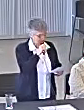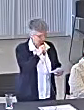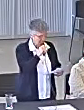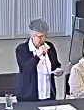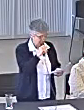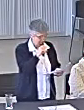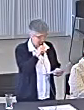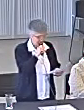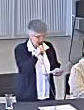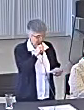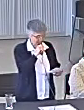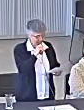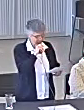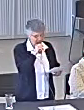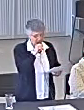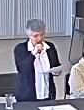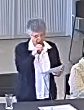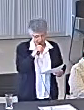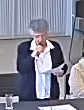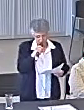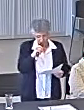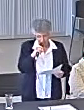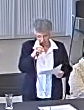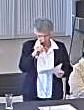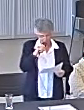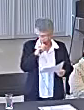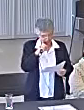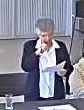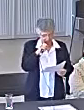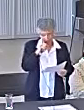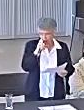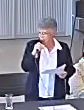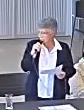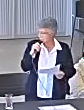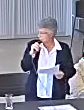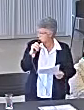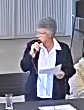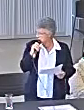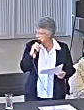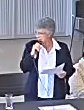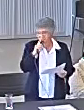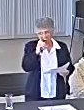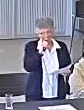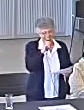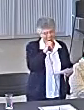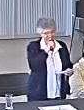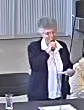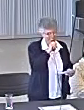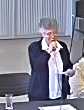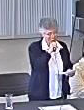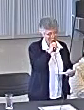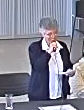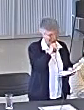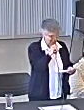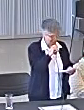mais. Que tal a vocação religiosa dominicana da Anunciata como projeto de vida?